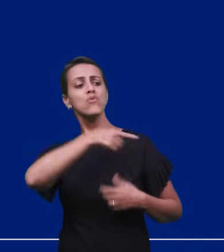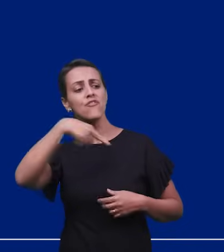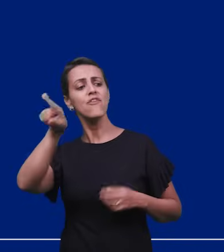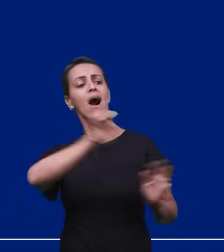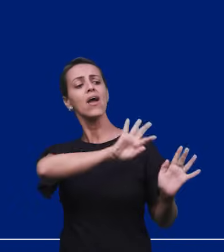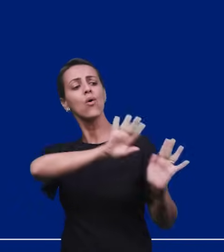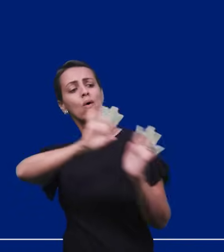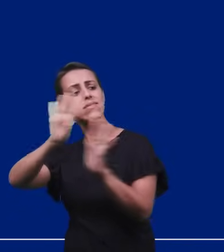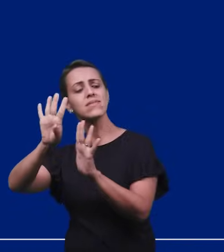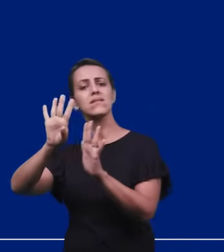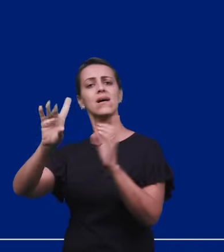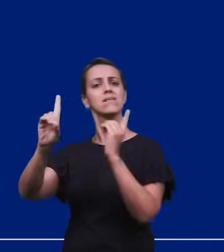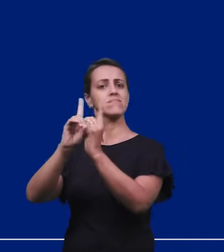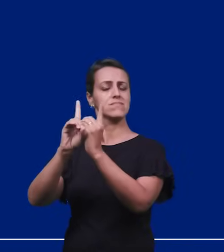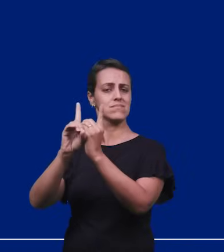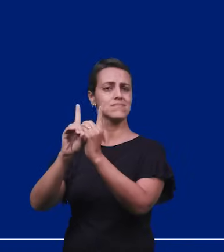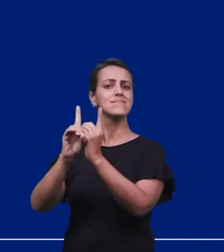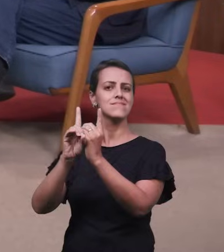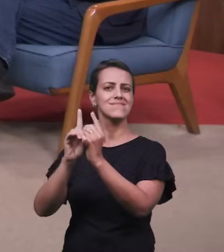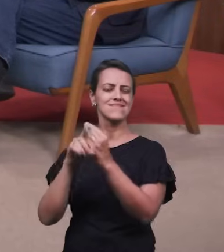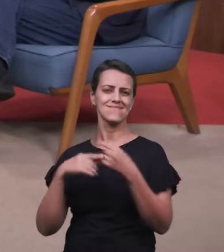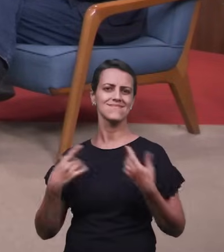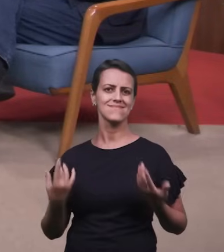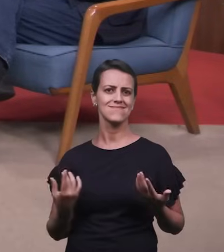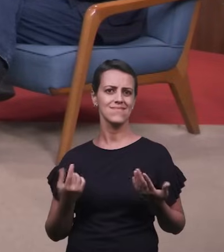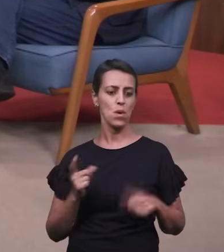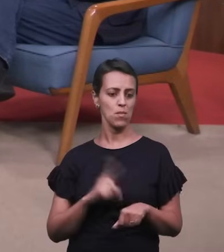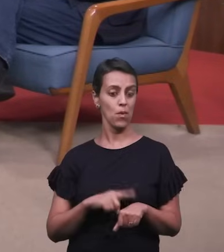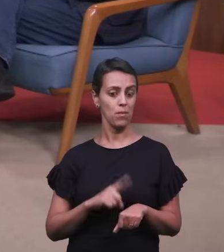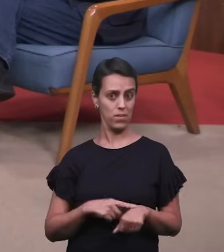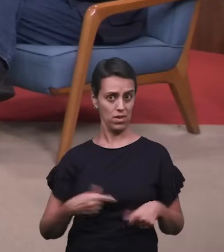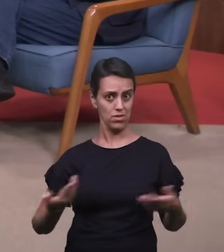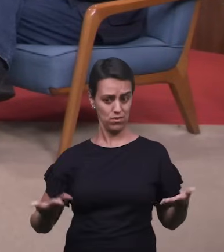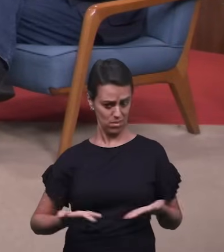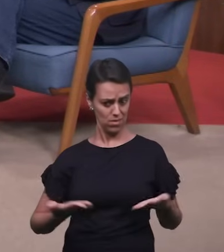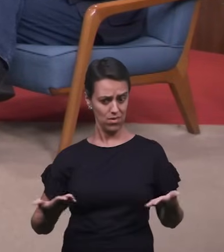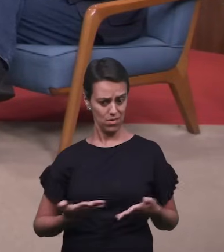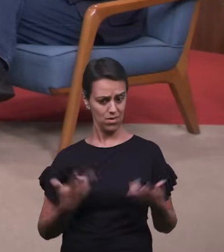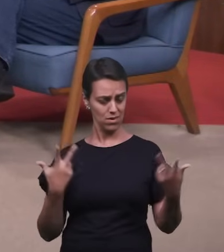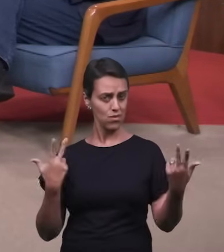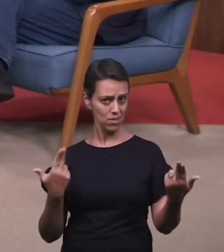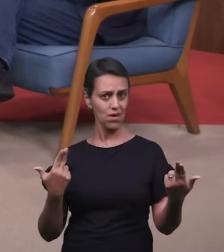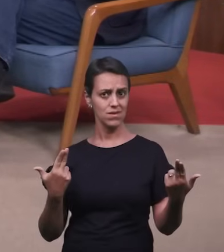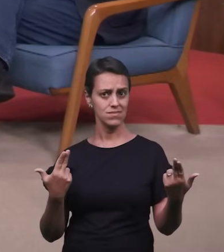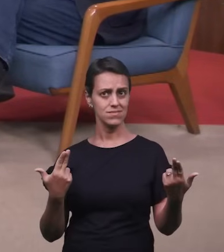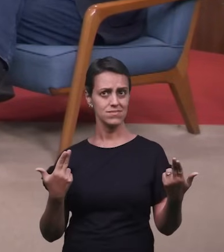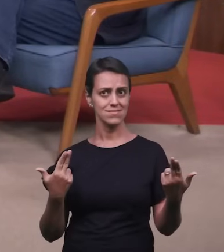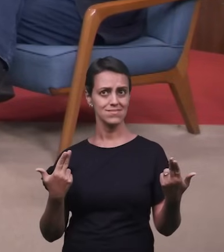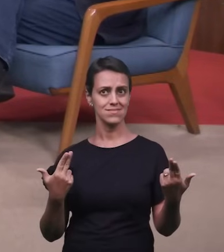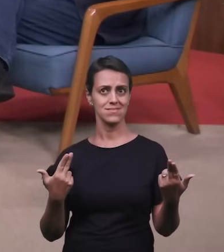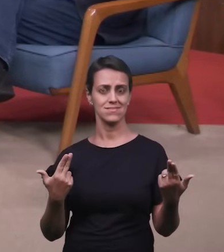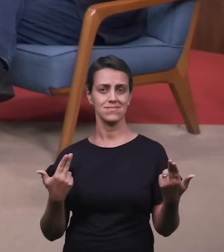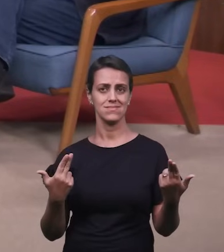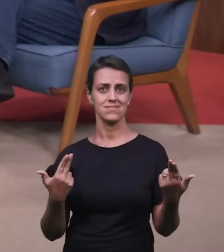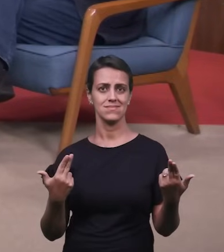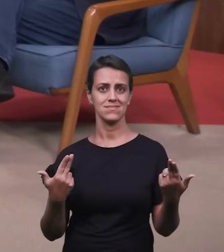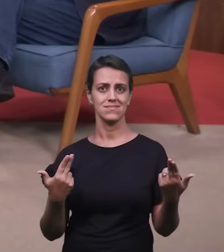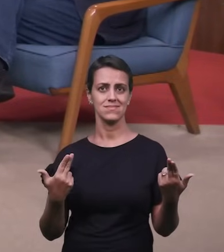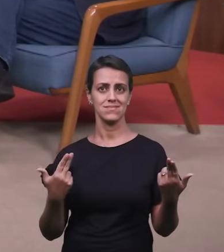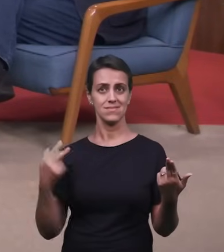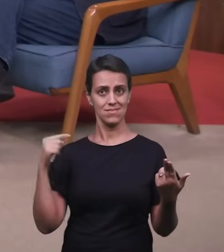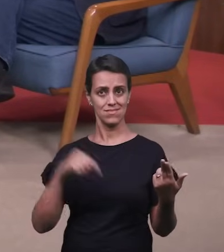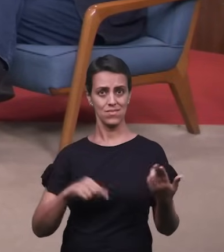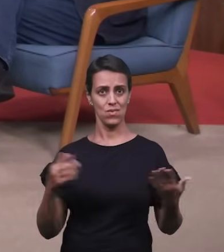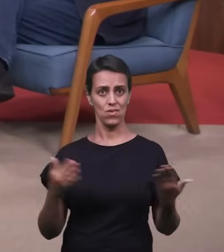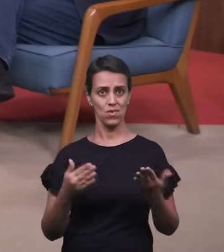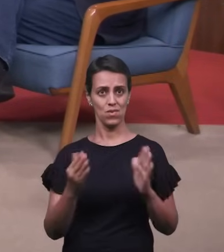ao encontro. Então, o momento que nós estamos vivendo é esse. Amém. Esse programa